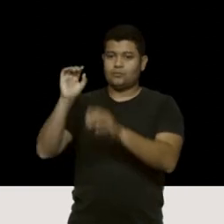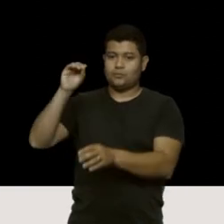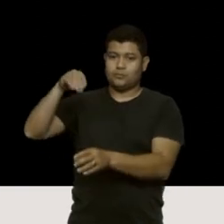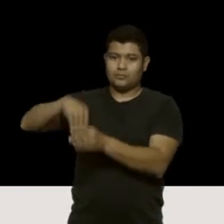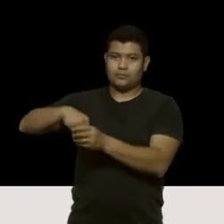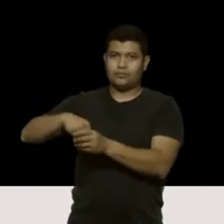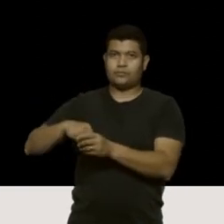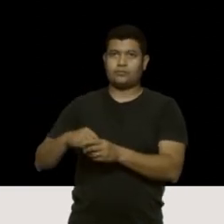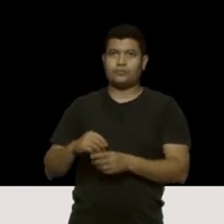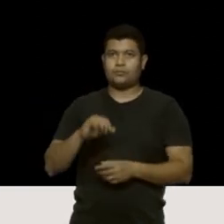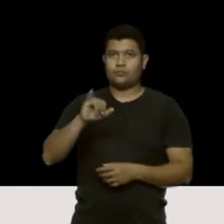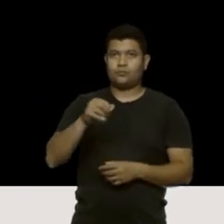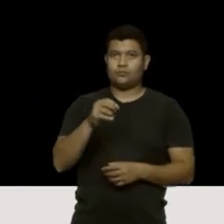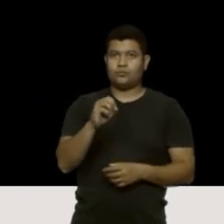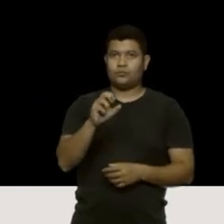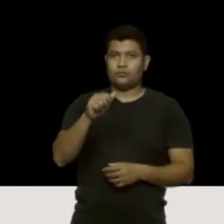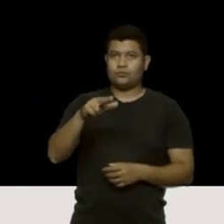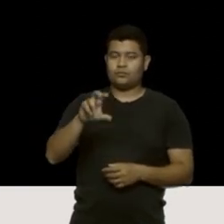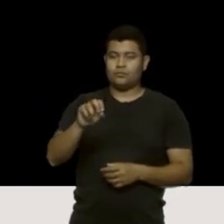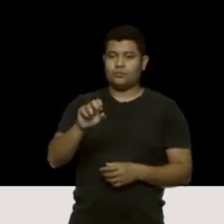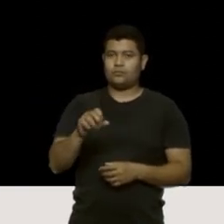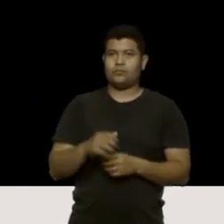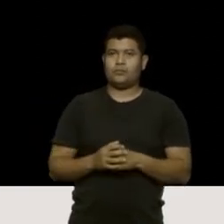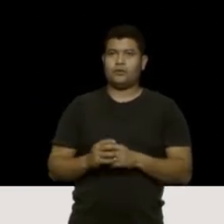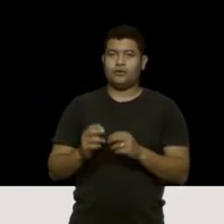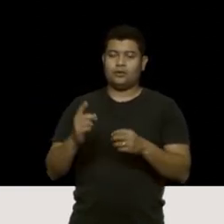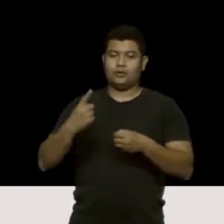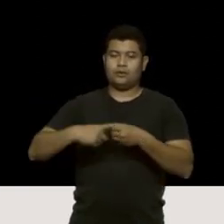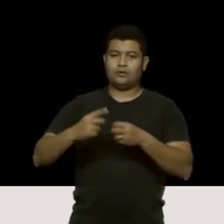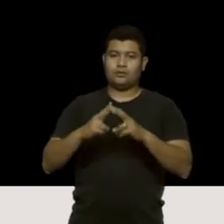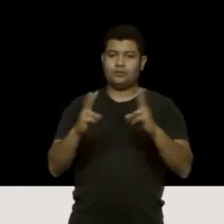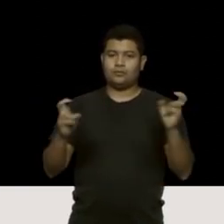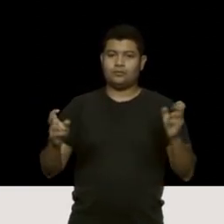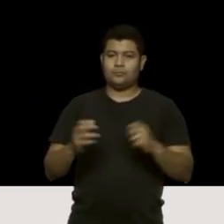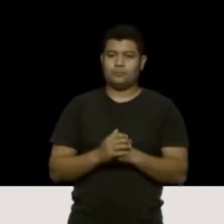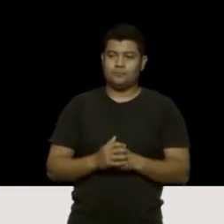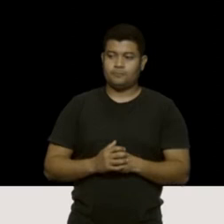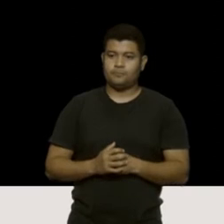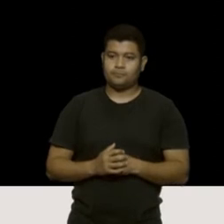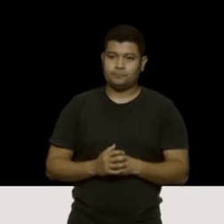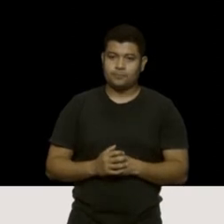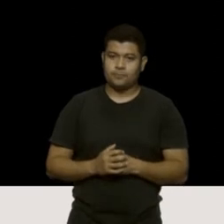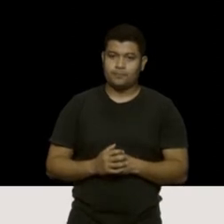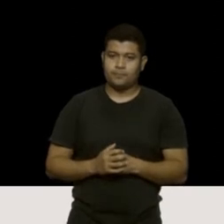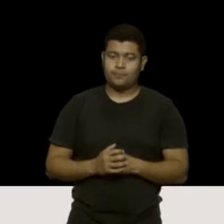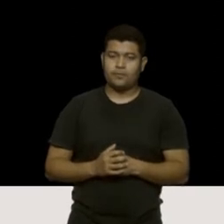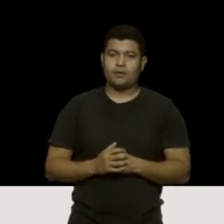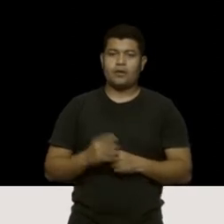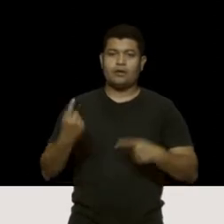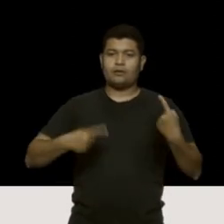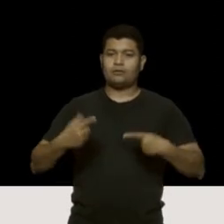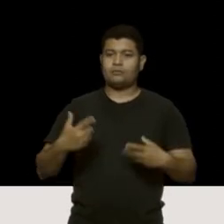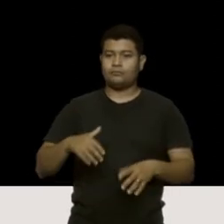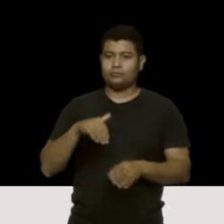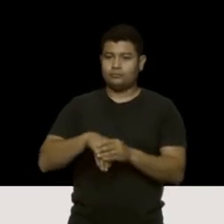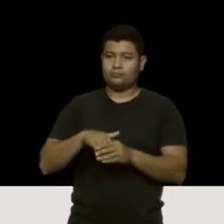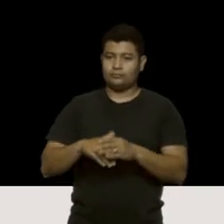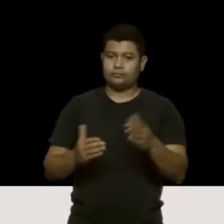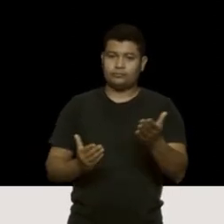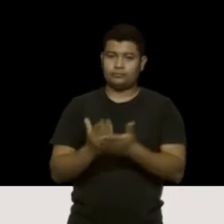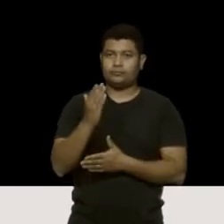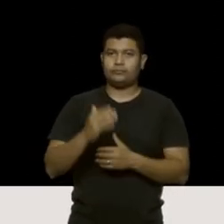localizado no município de Florianópolis. Em discussão, Em votação,